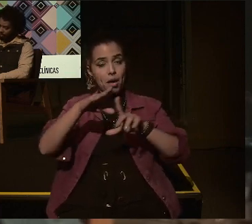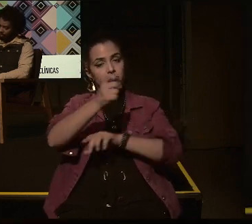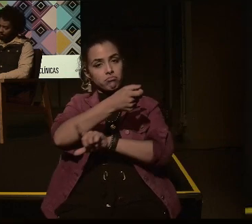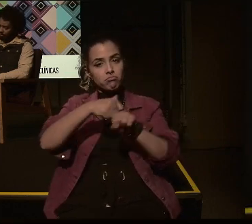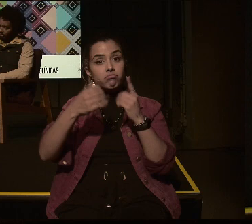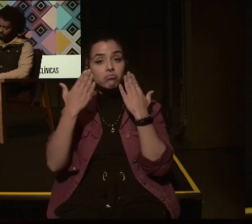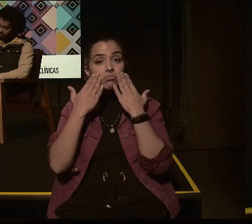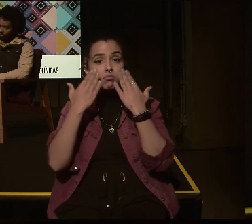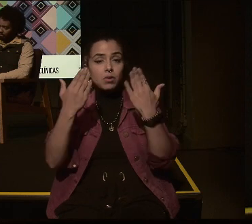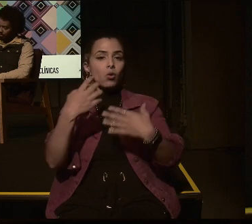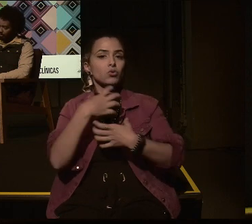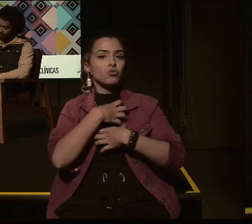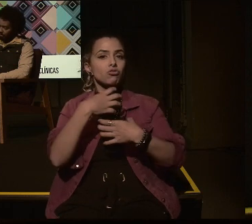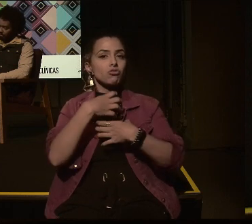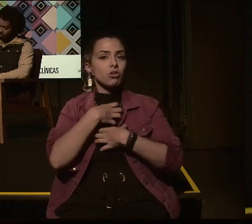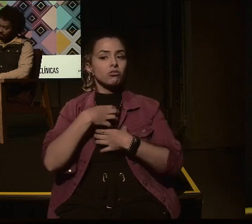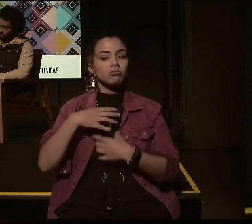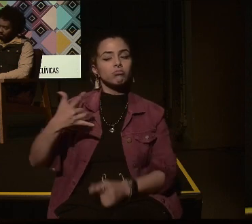superioridade